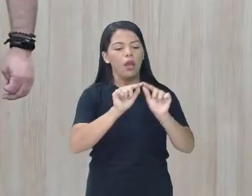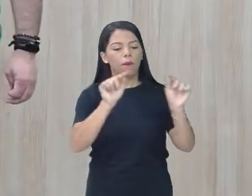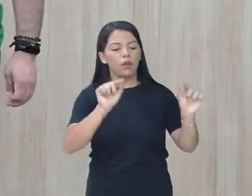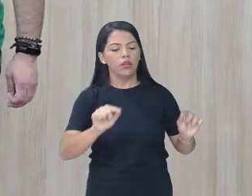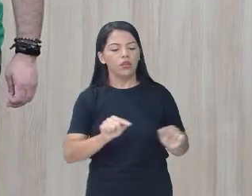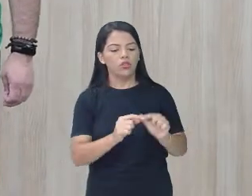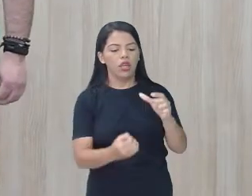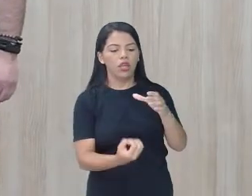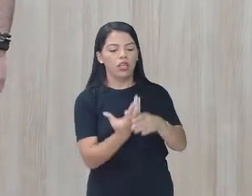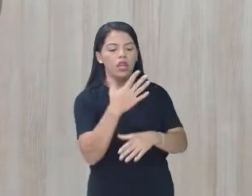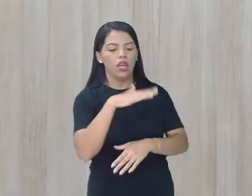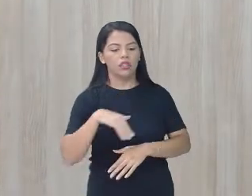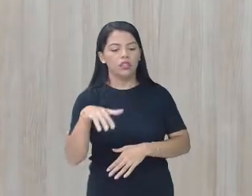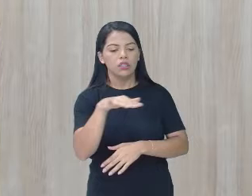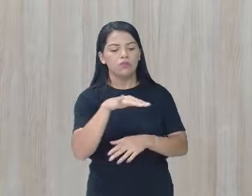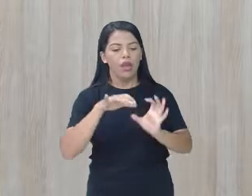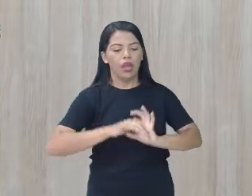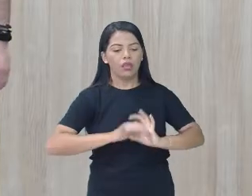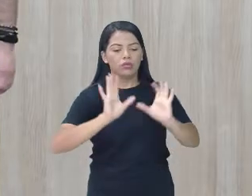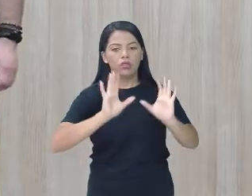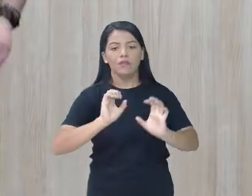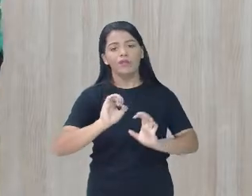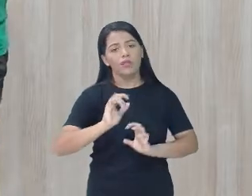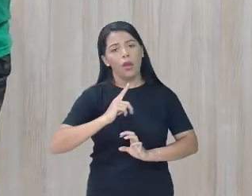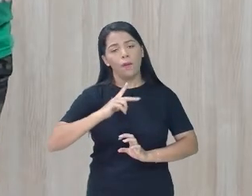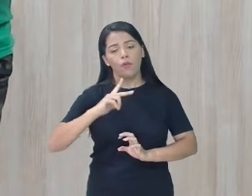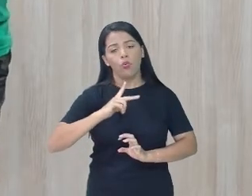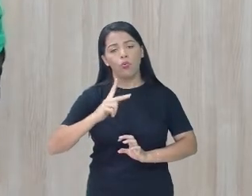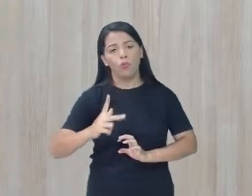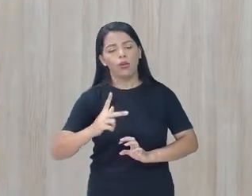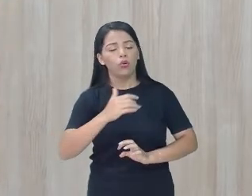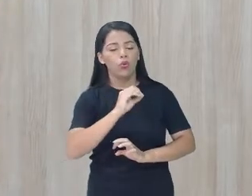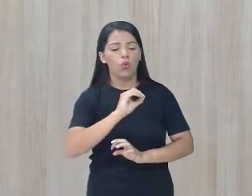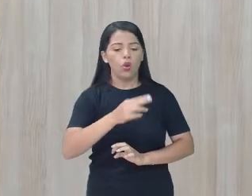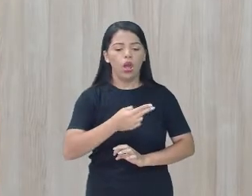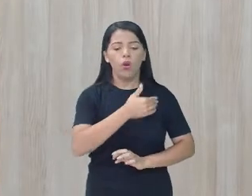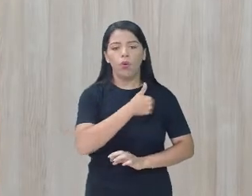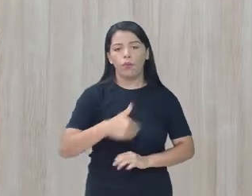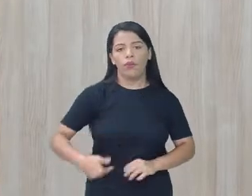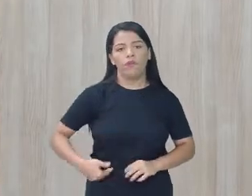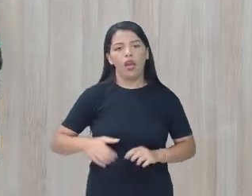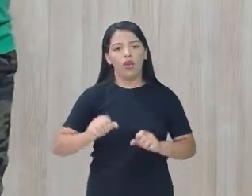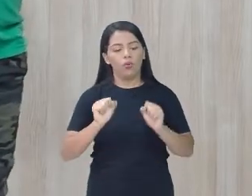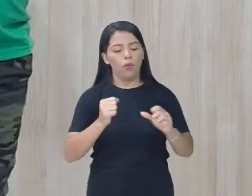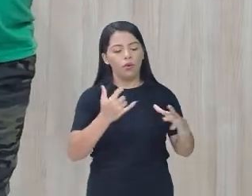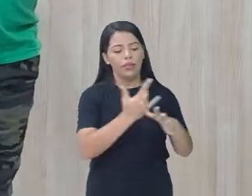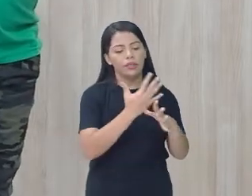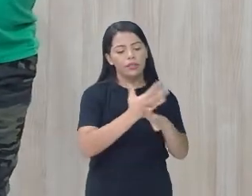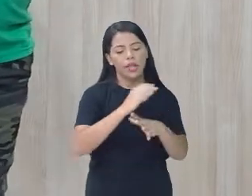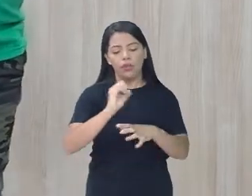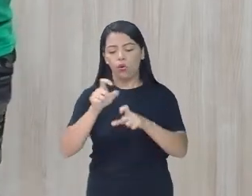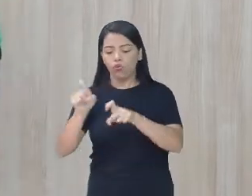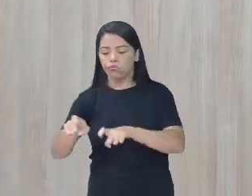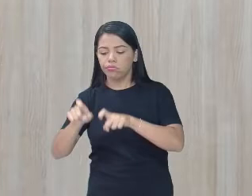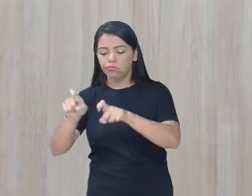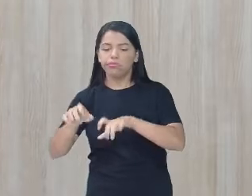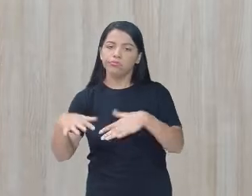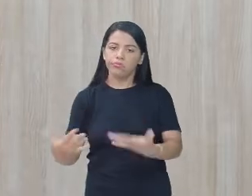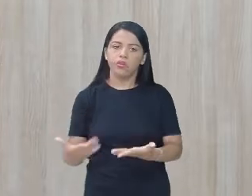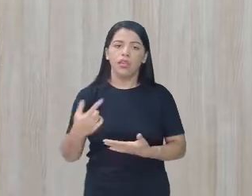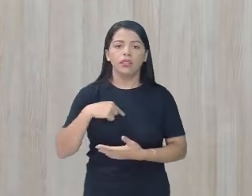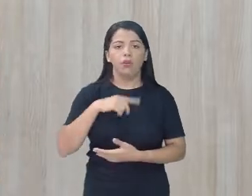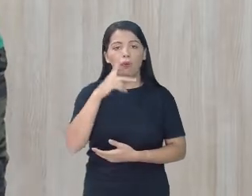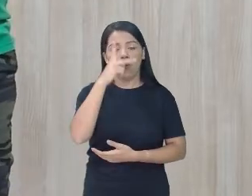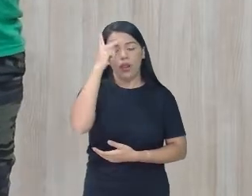espaços livres, públicos ou privados, né? Urbanos ou rurais. Então, o paisagista ele vai pegar assim, pronto, tem uma área